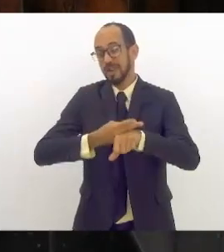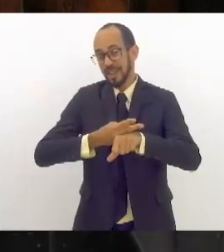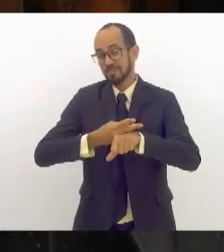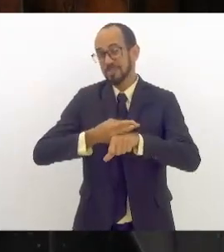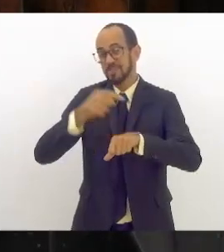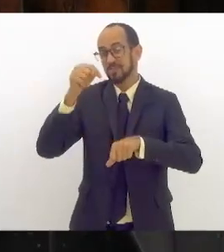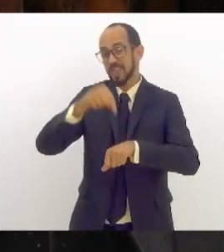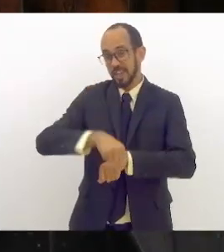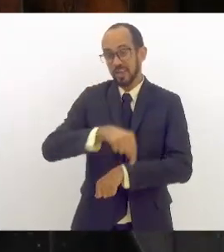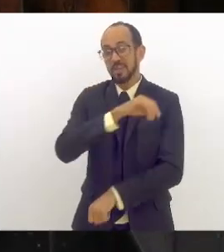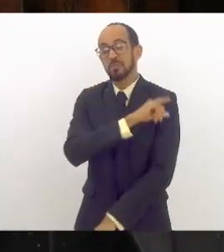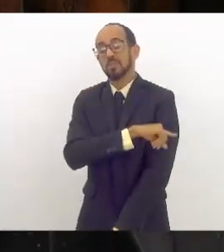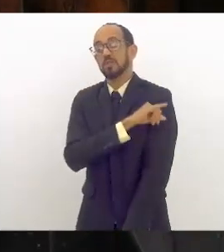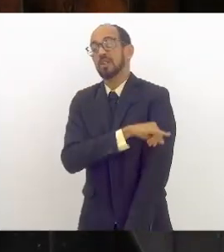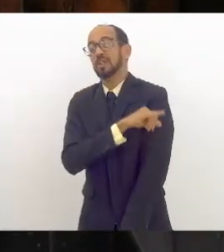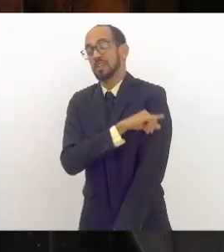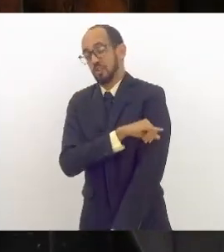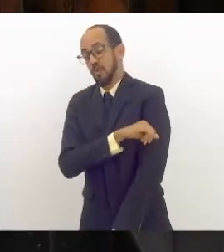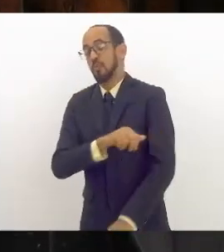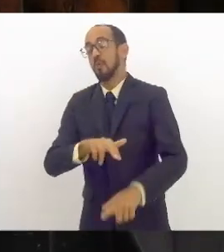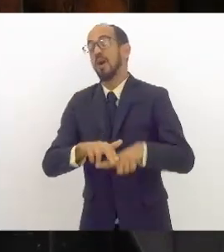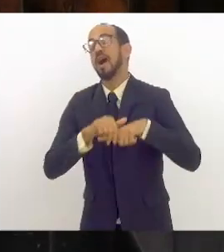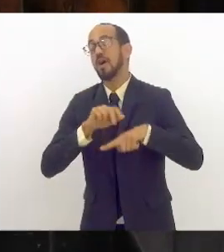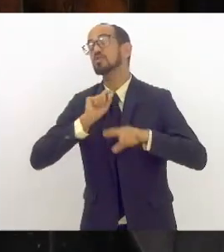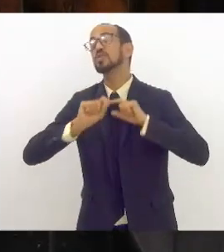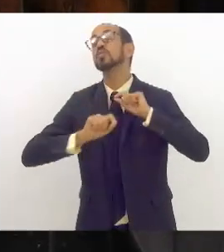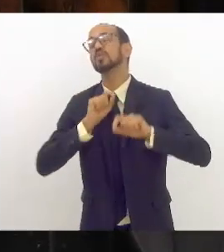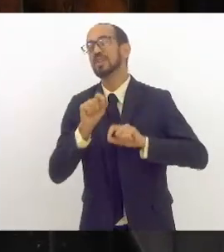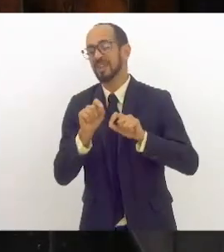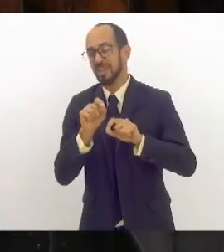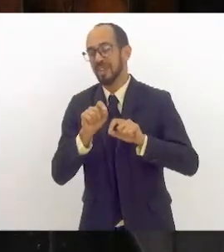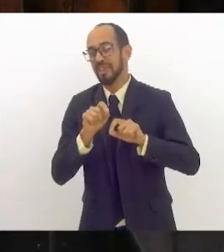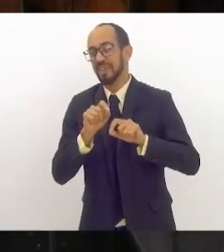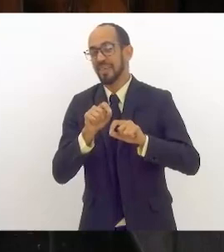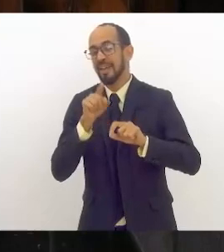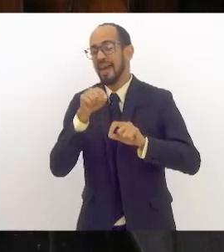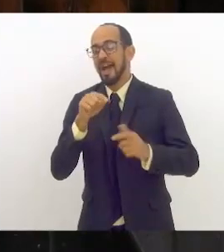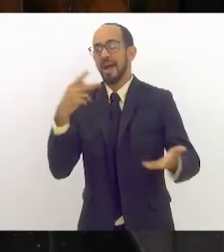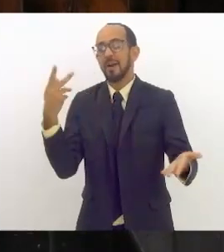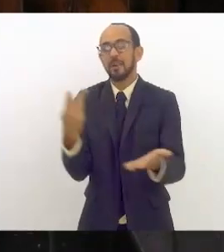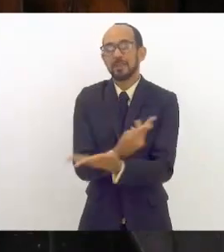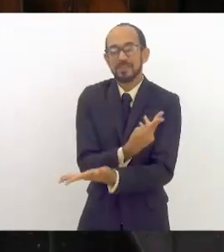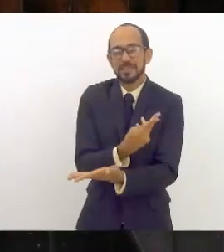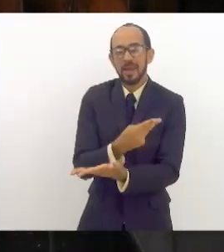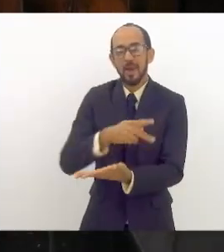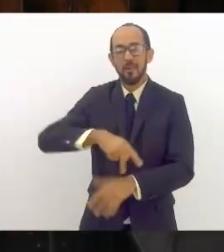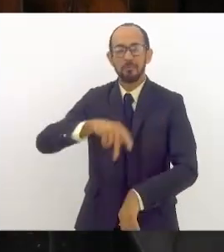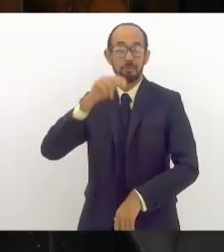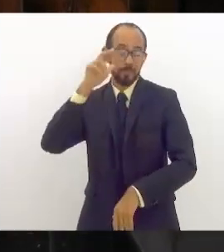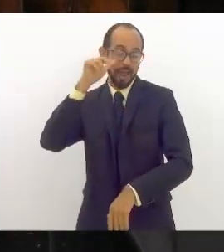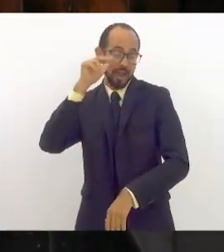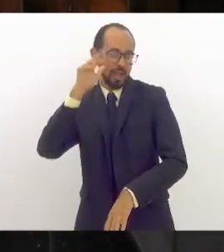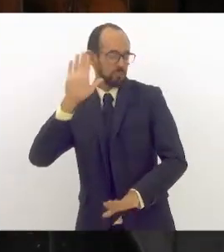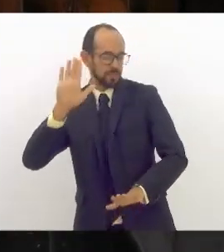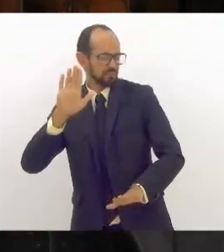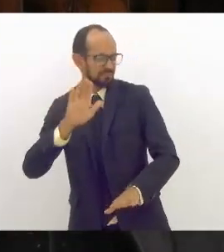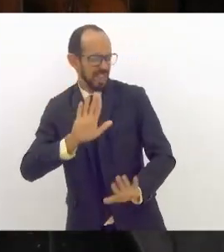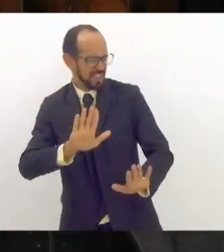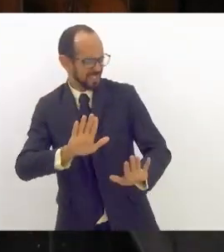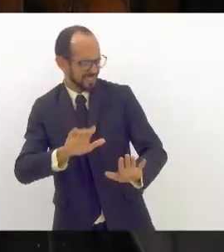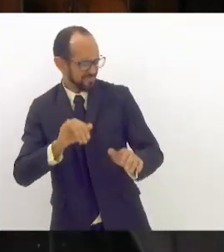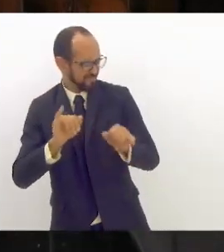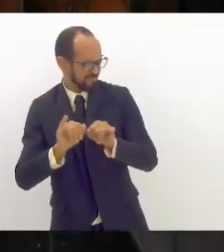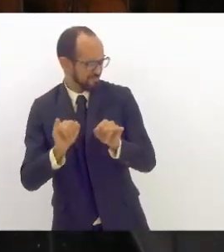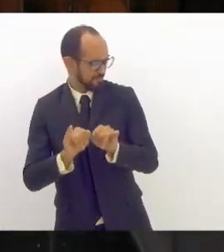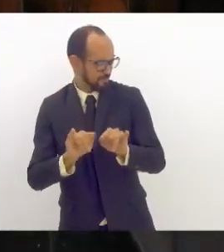para o Rio de tantos títulos vieram por Rio de Janeiro por coincidência todos eles para Gávea Mas isso é besteira gente